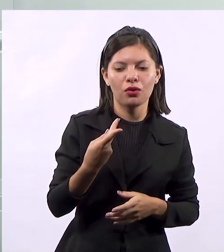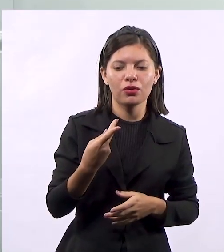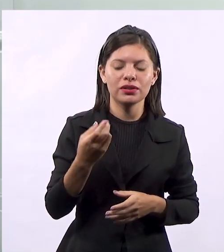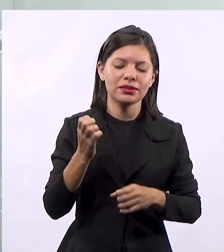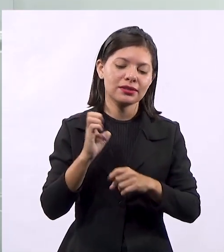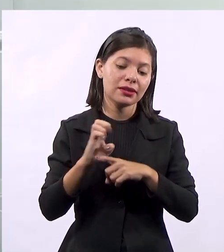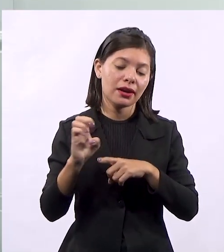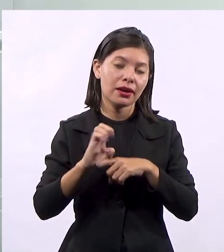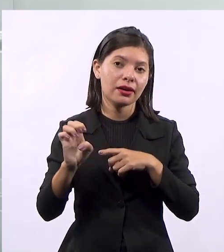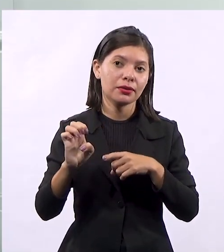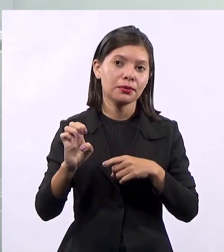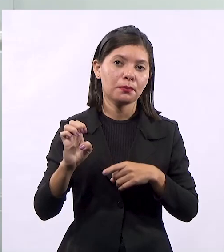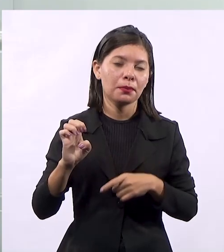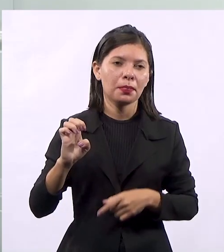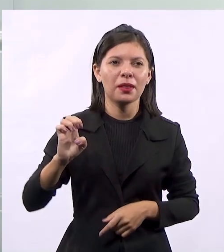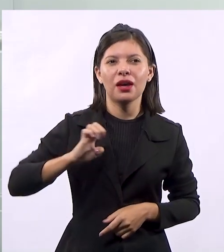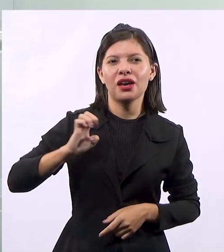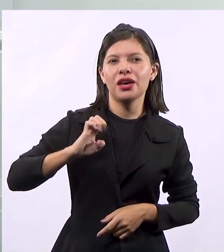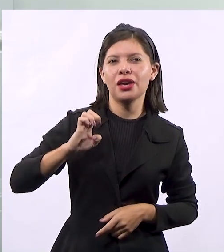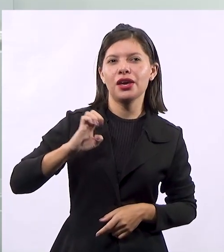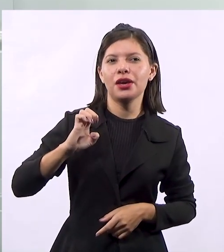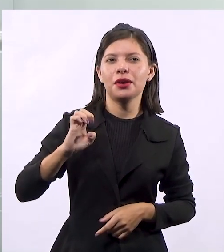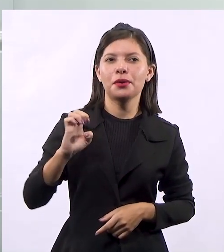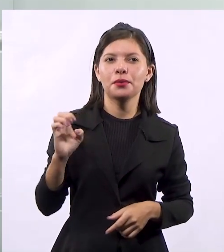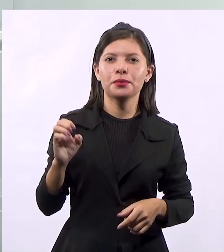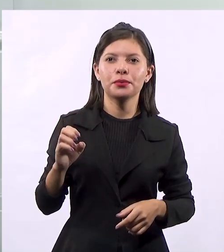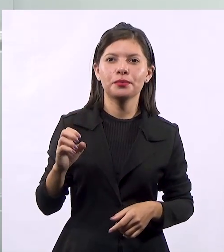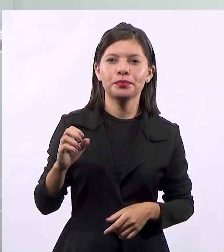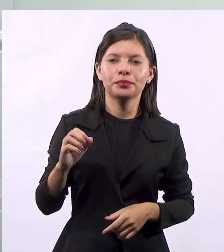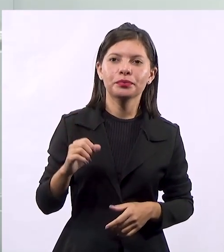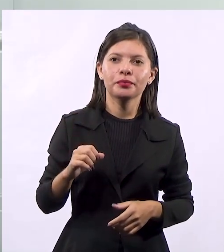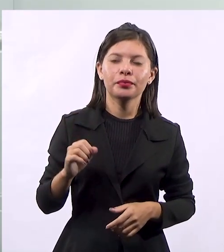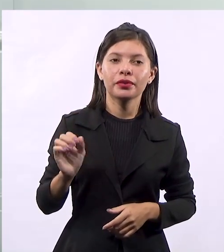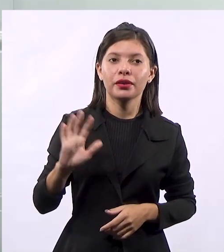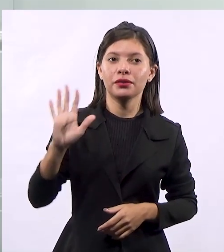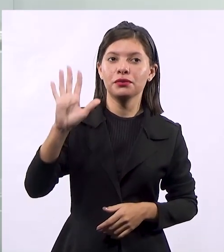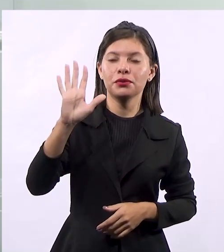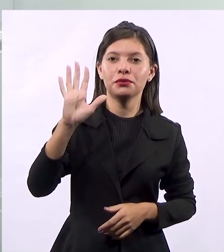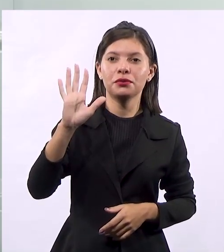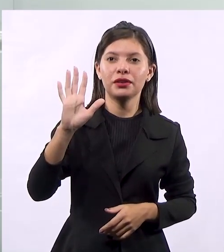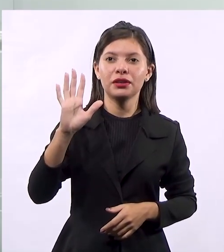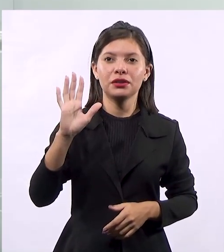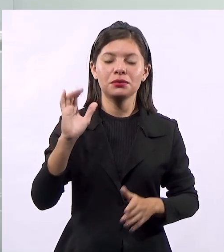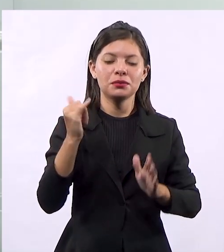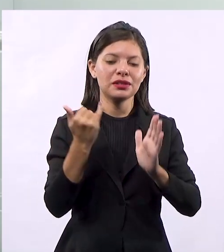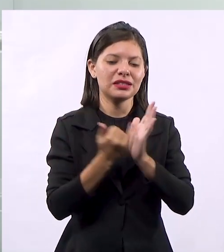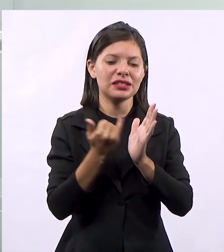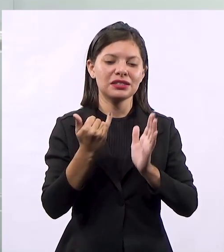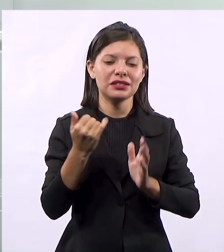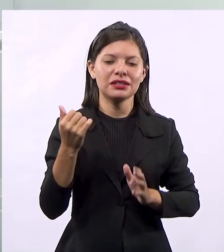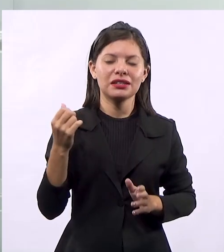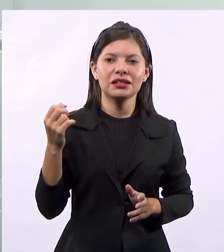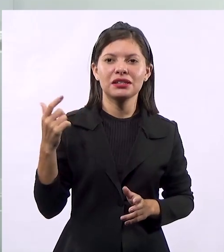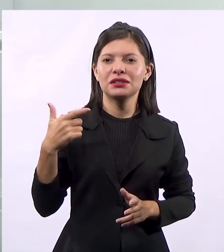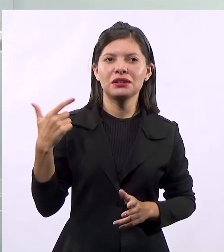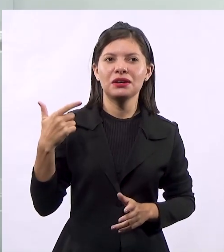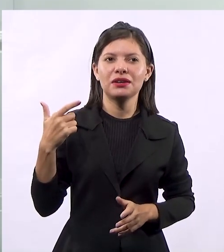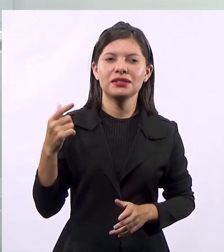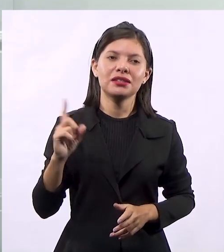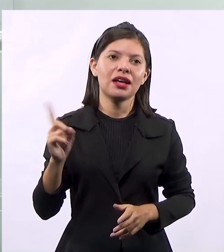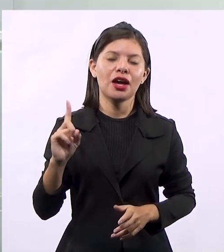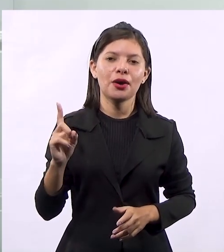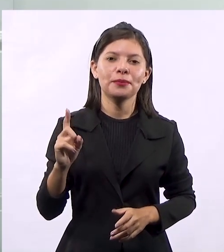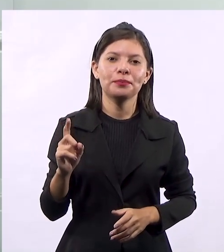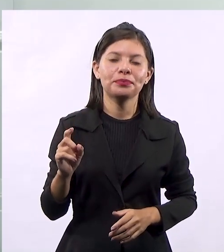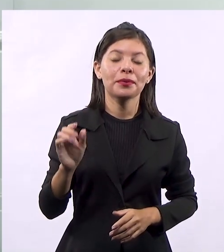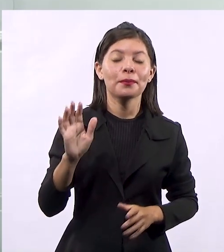Se estivéssemos em um estado totalmente desenvolvido, com todos os direitos garantidos, não haveria necessidade desse inciso